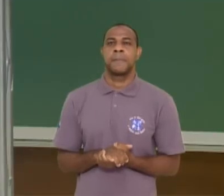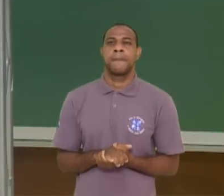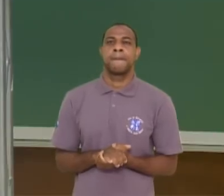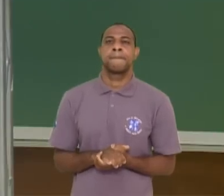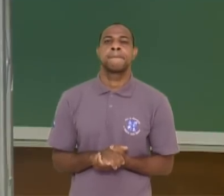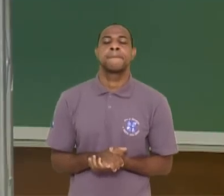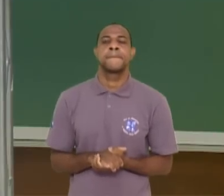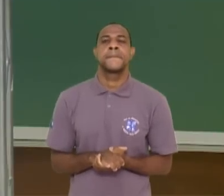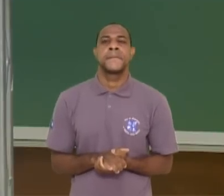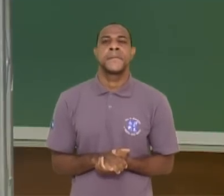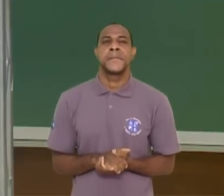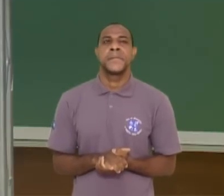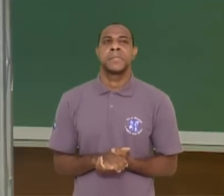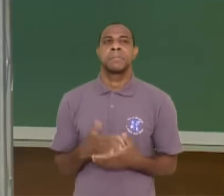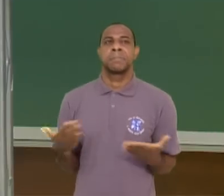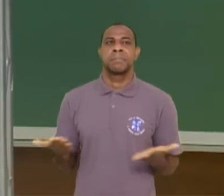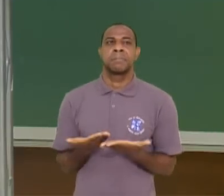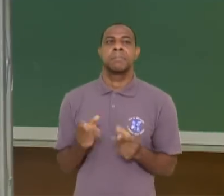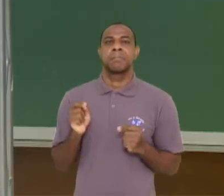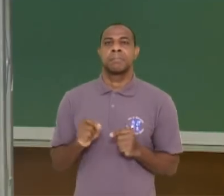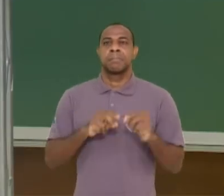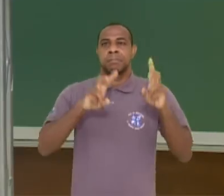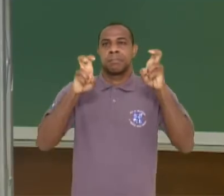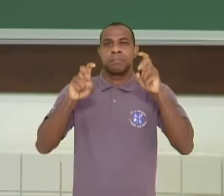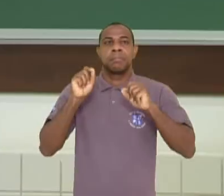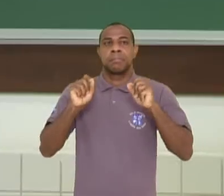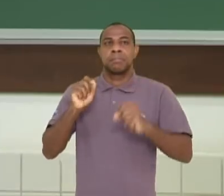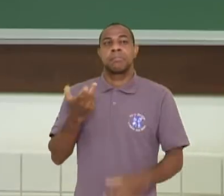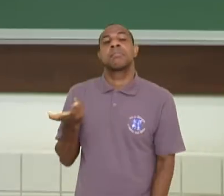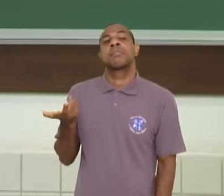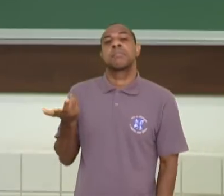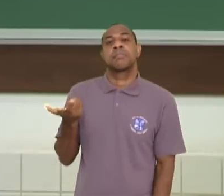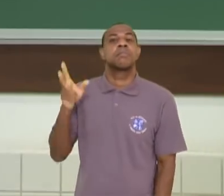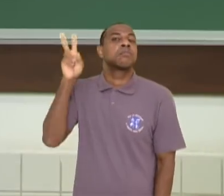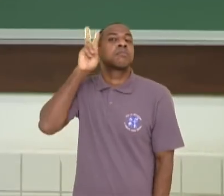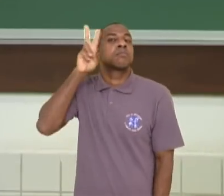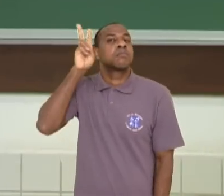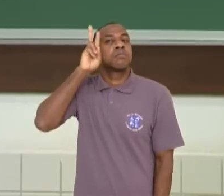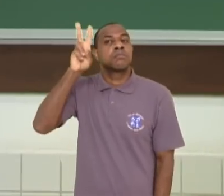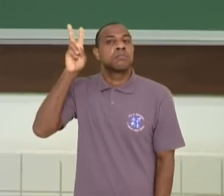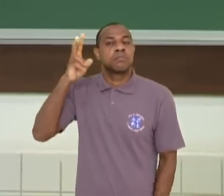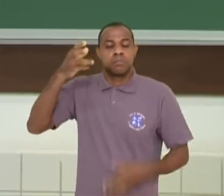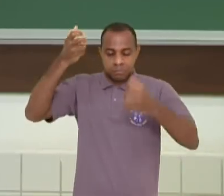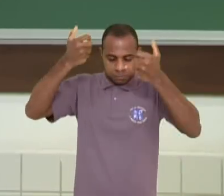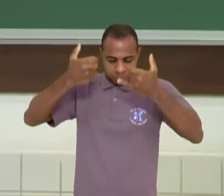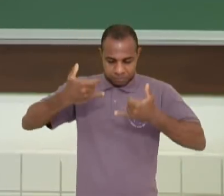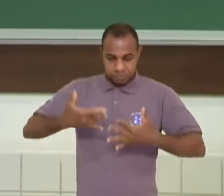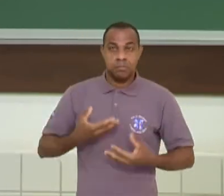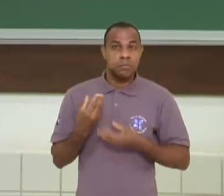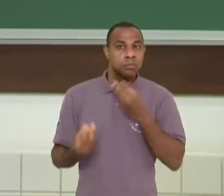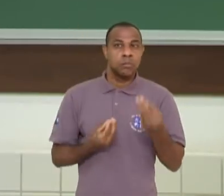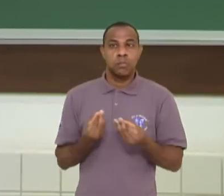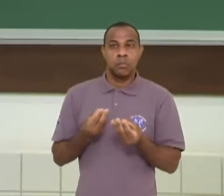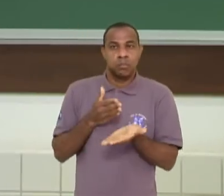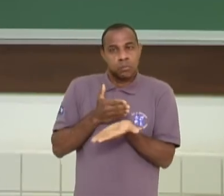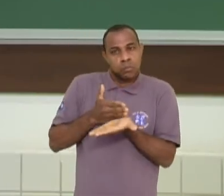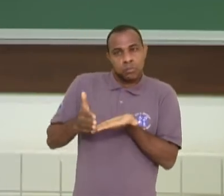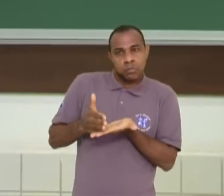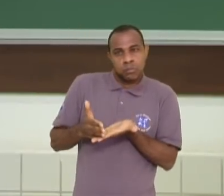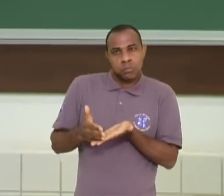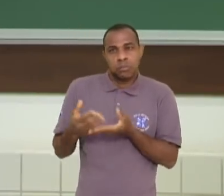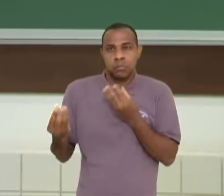no contexto da aula de hoje, nós temos o quê? Temos um contexto histórico, então, como vocês bem sabem, então começamos com o contexto histórico para